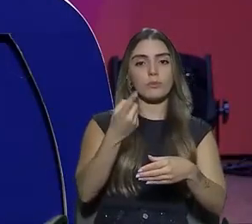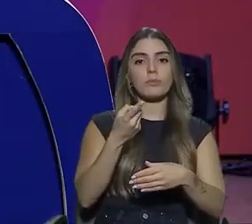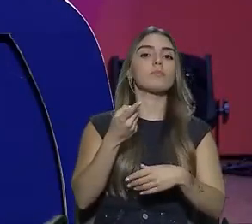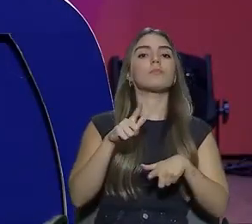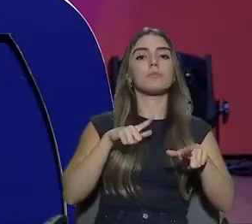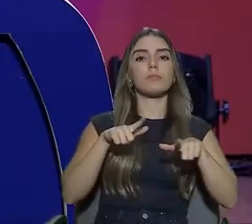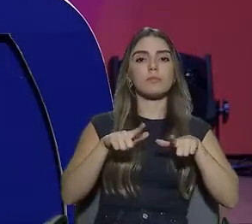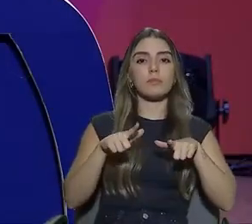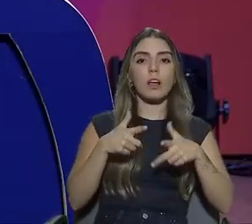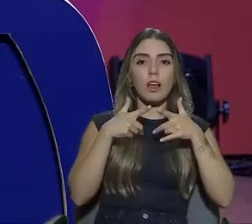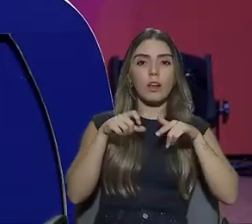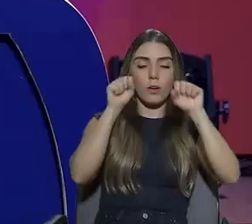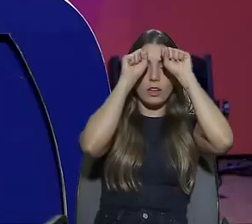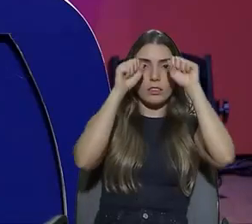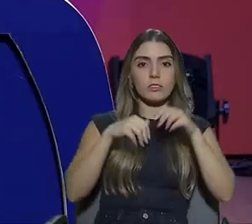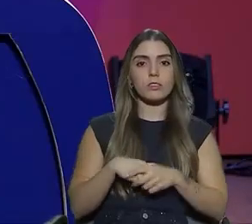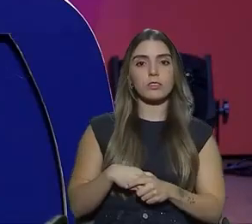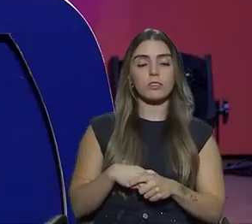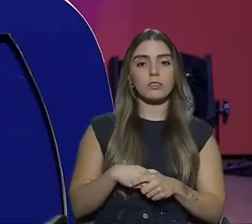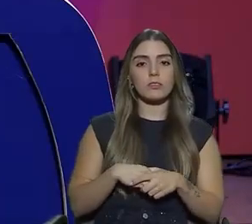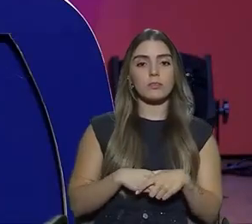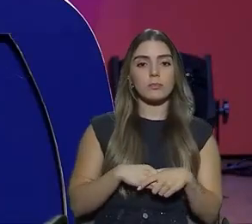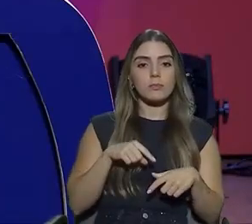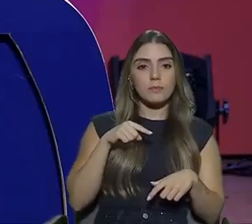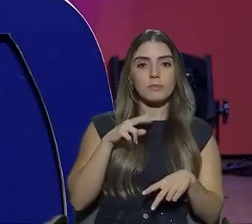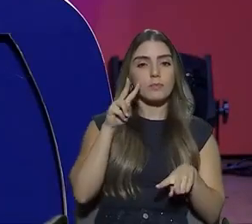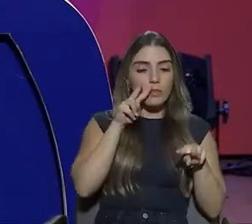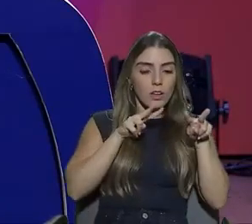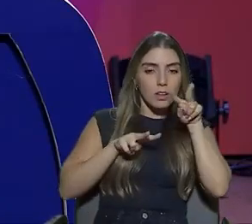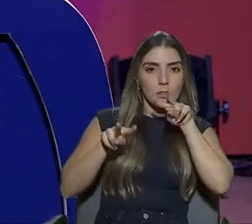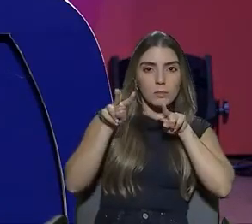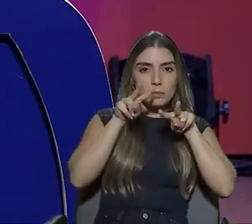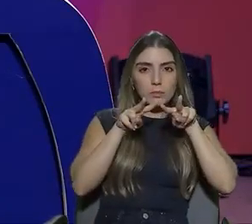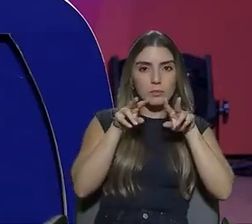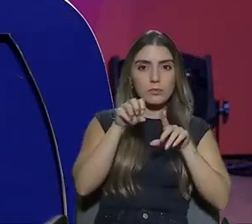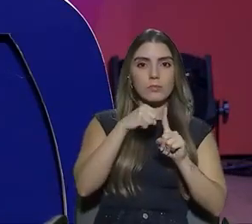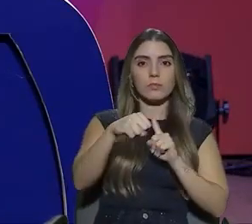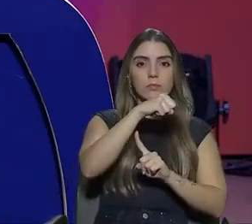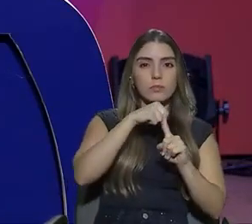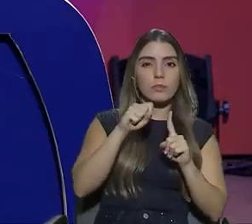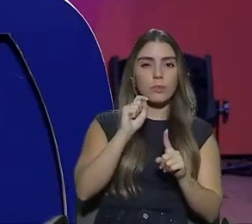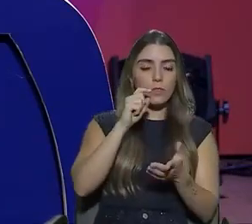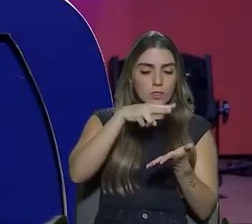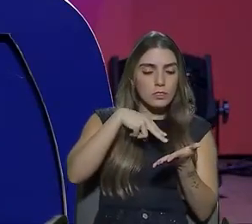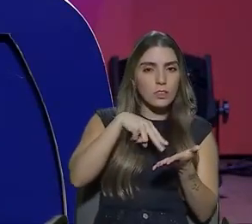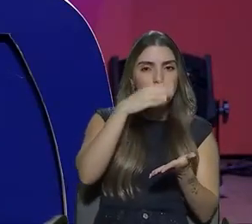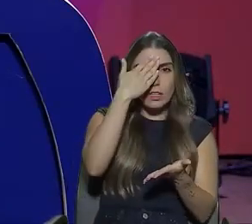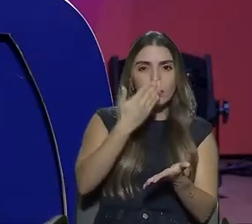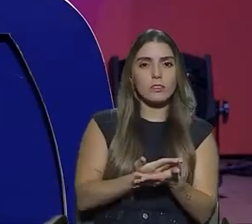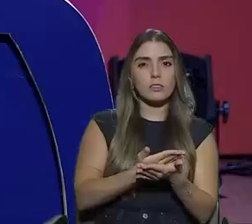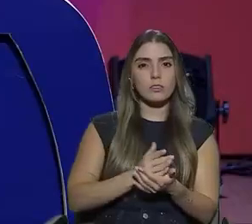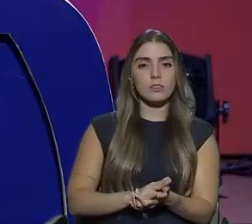né? Aí vem o trabalho com a observação que você faz da sociedade, com aquilo que você leu, com aquilo que você acredita. E